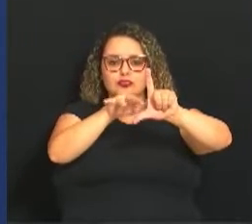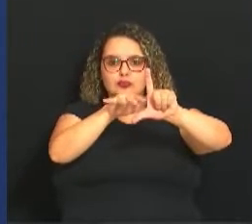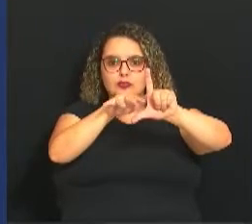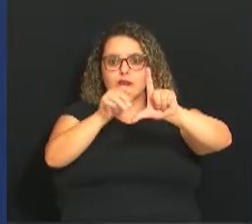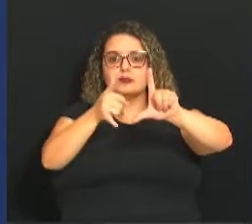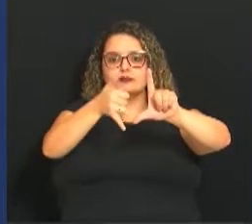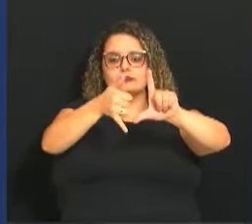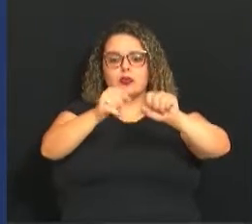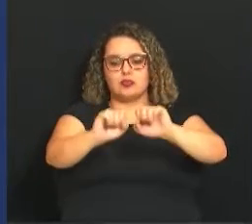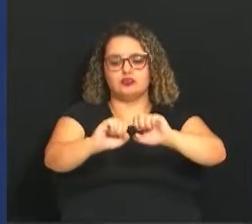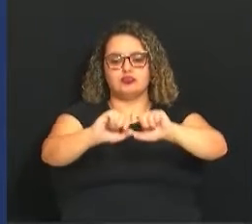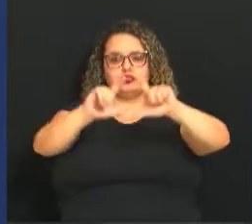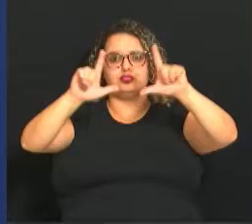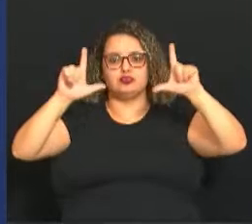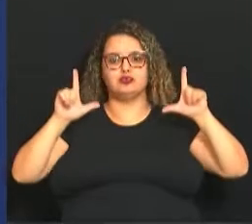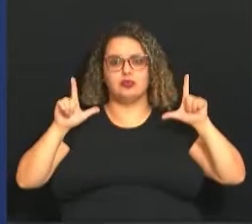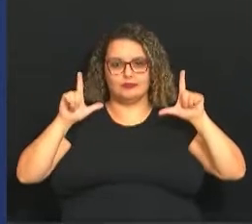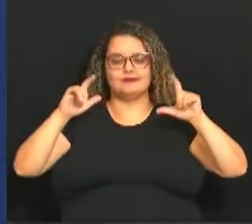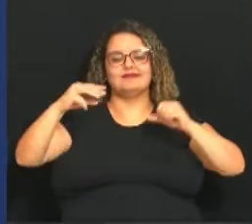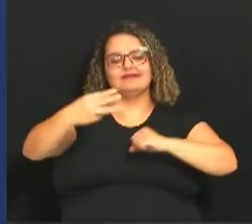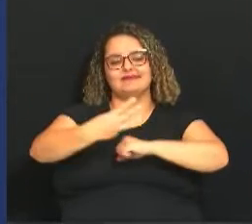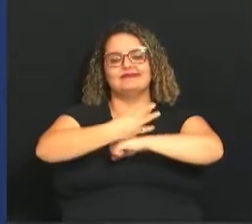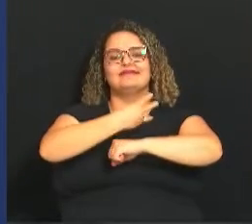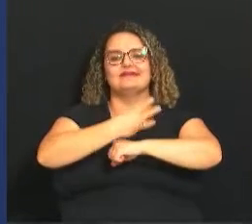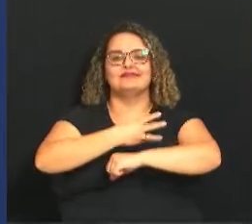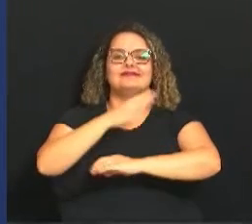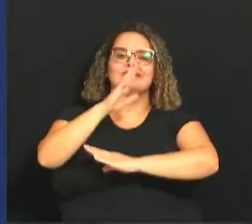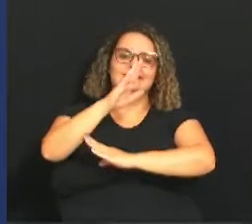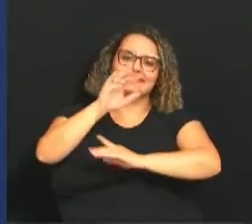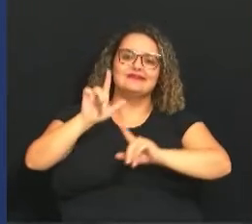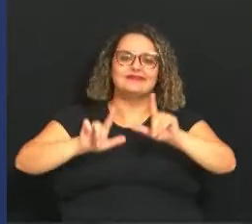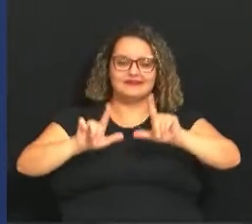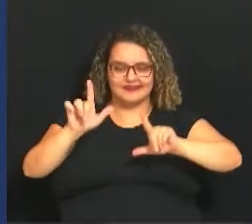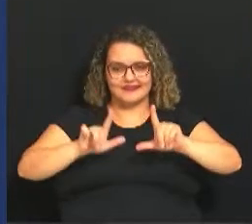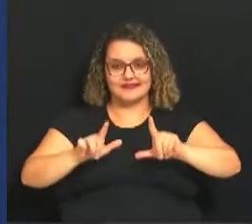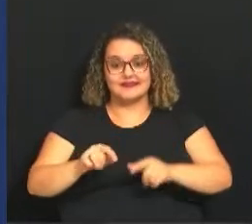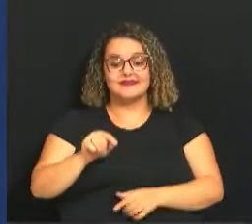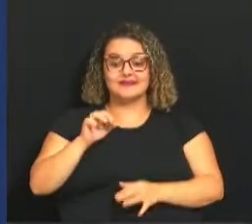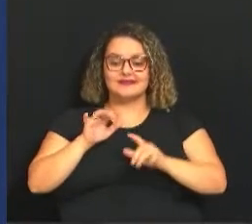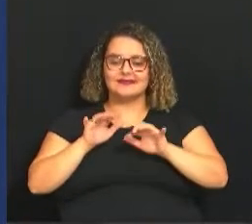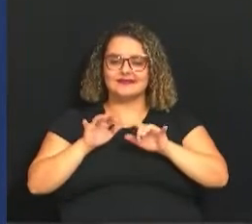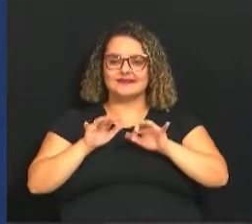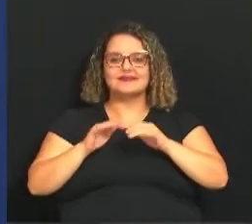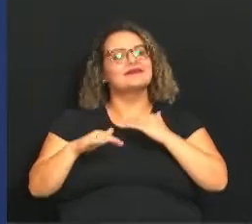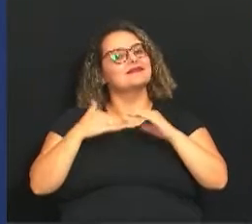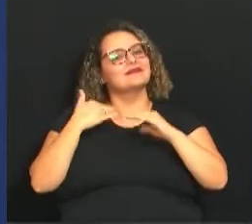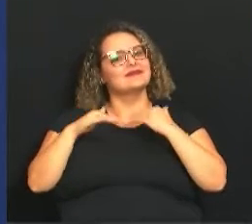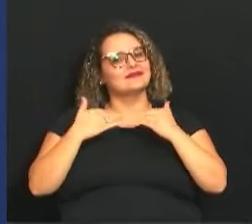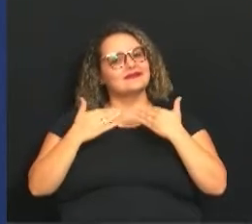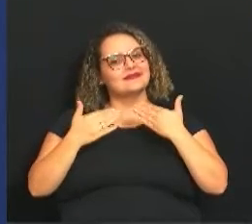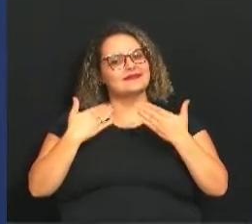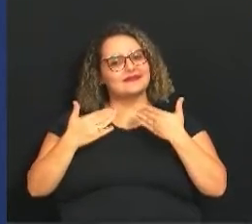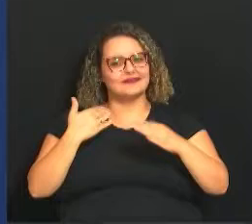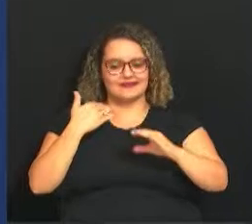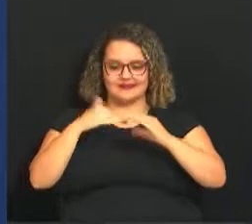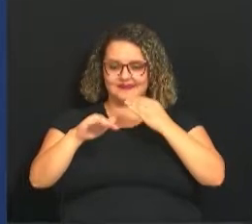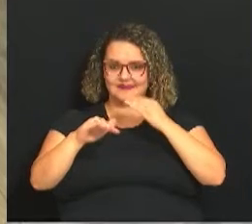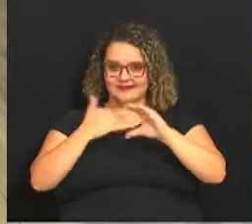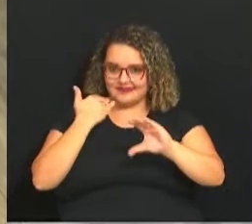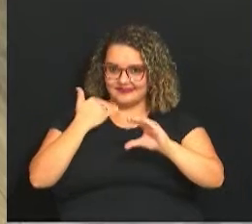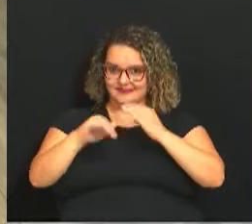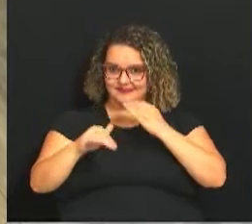tela do seu celular o WhatsApp da TV Câmara Campinas. Você aperta e a gente conversa ao vivo nesta